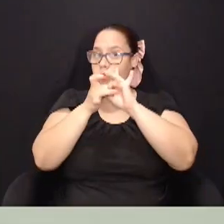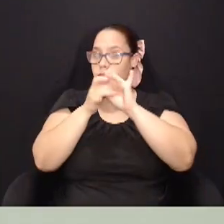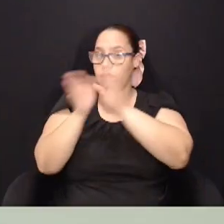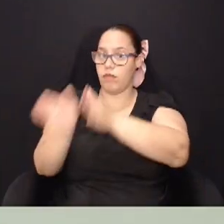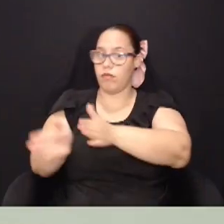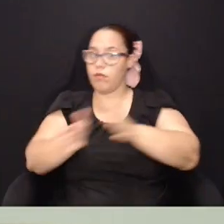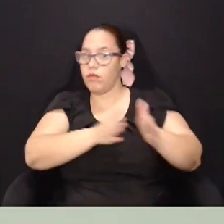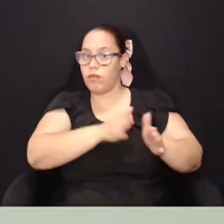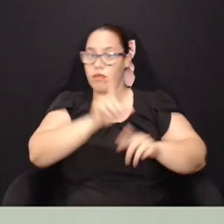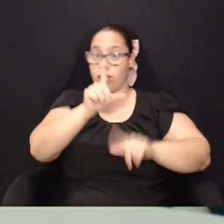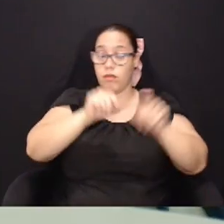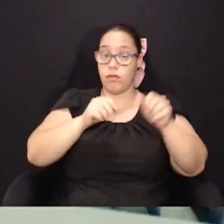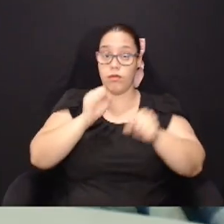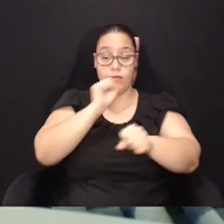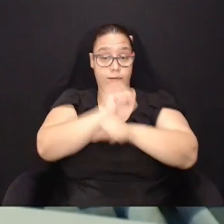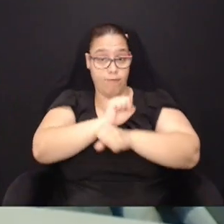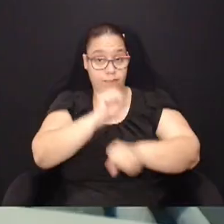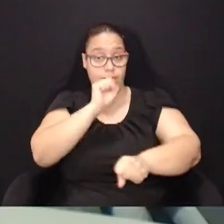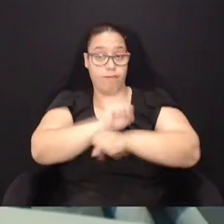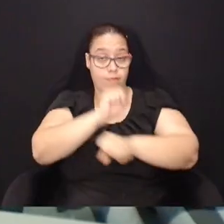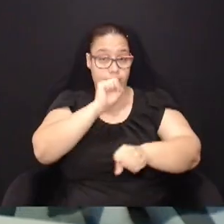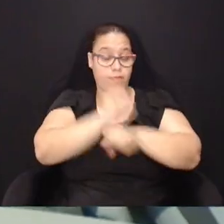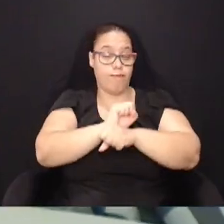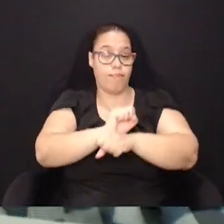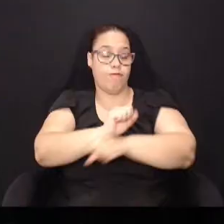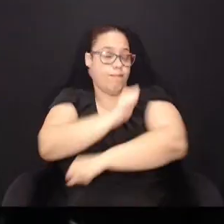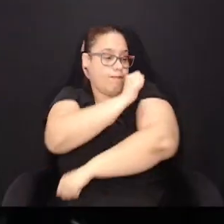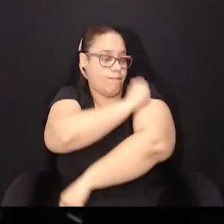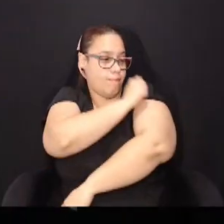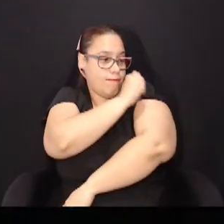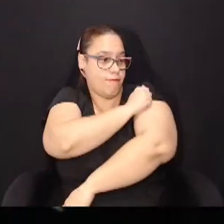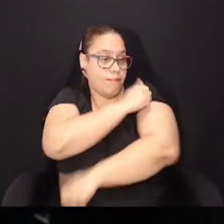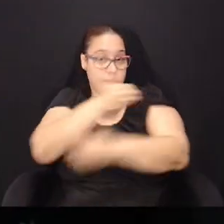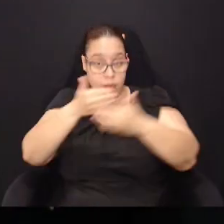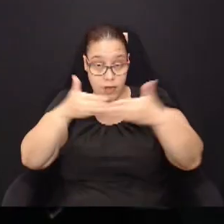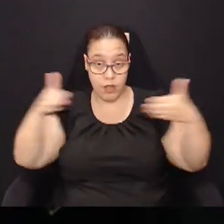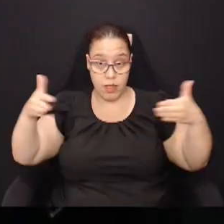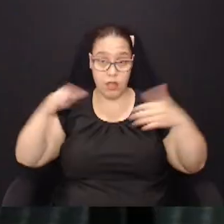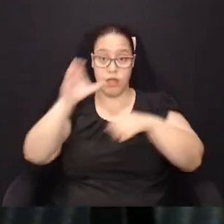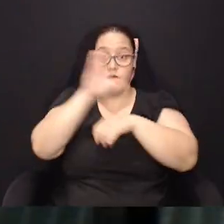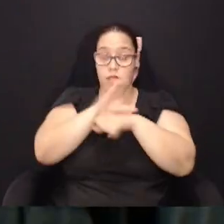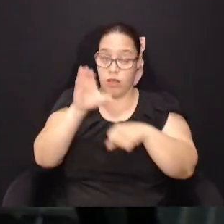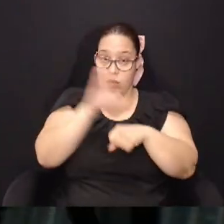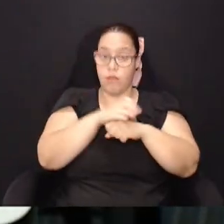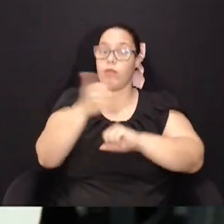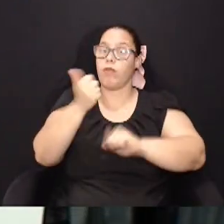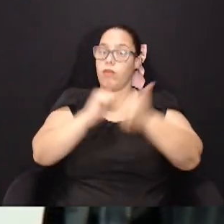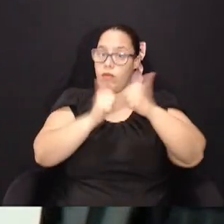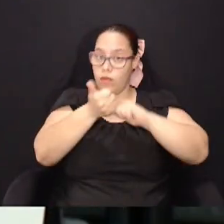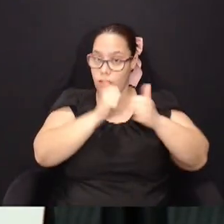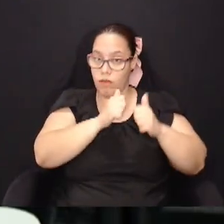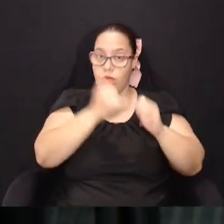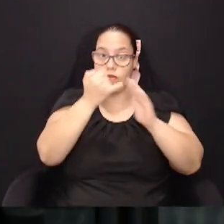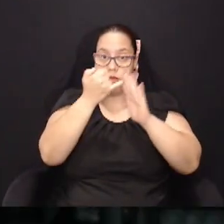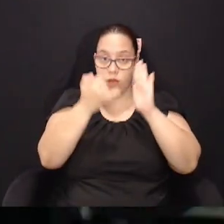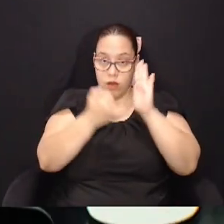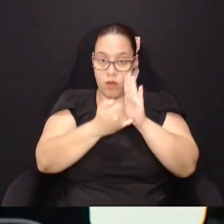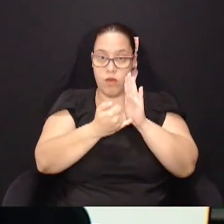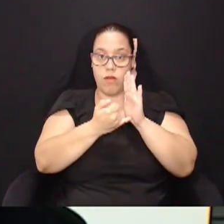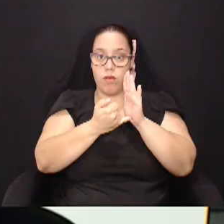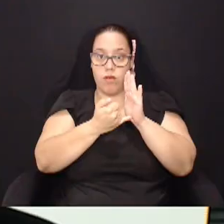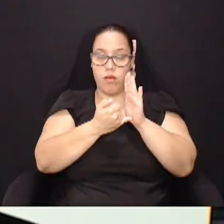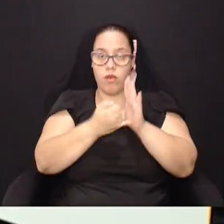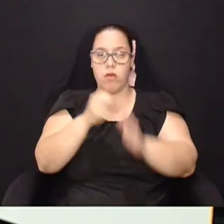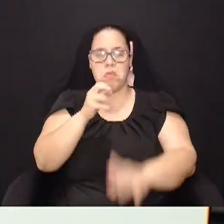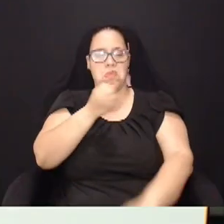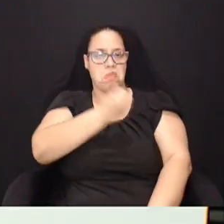mais aguardado pelos estudantes, já que abre caminhos para cursos bem avaliados em universidades. Com notas do Enem